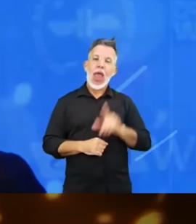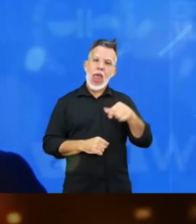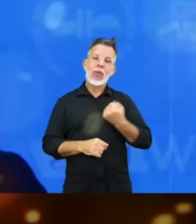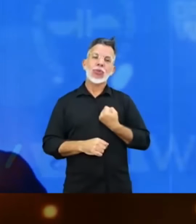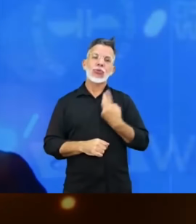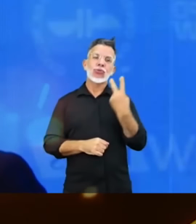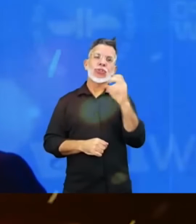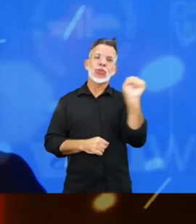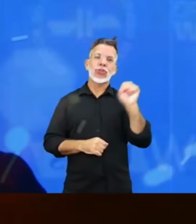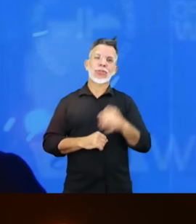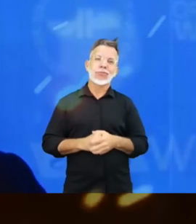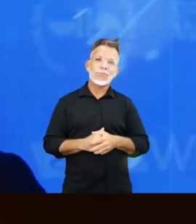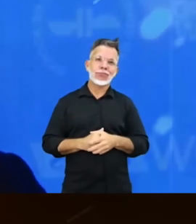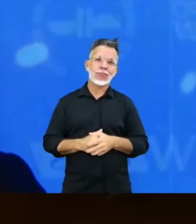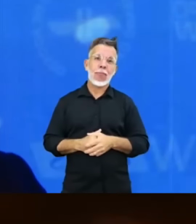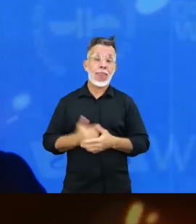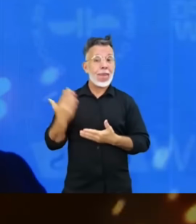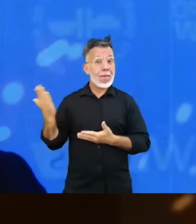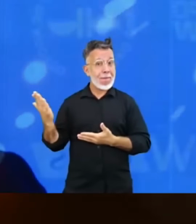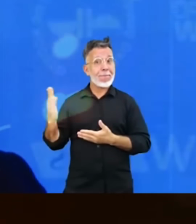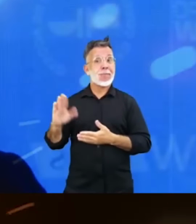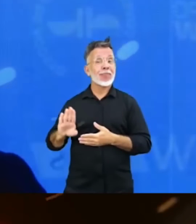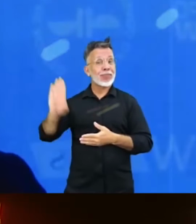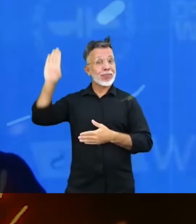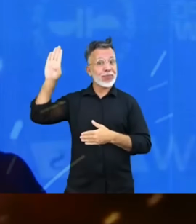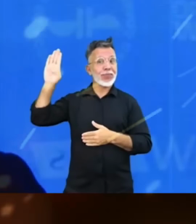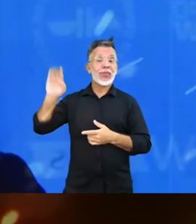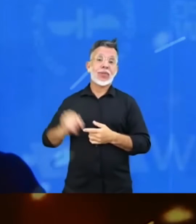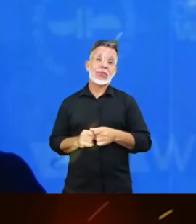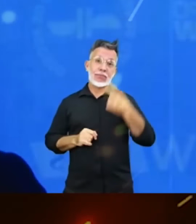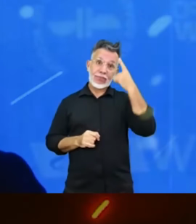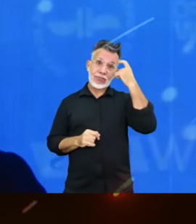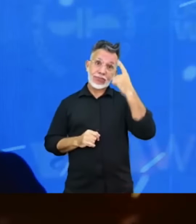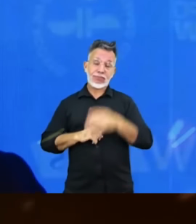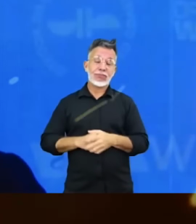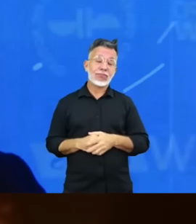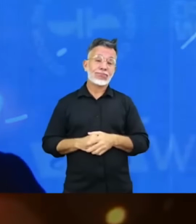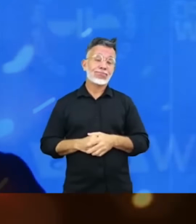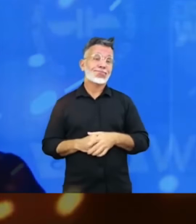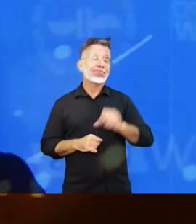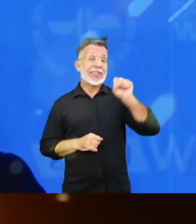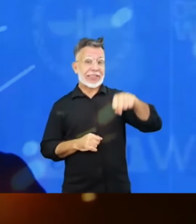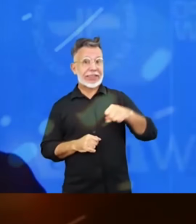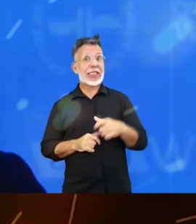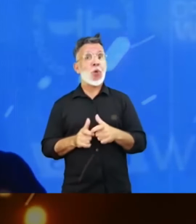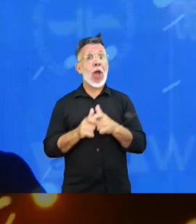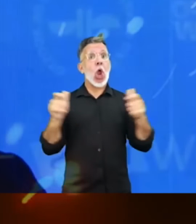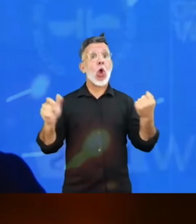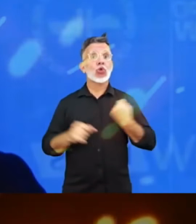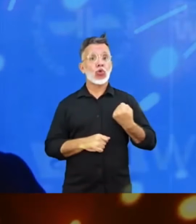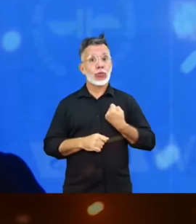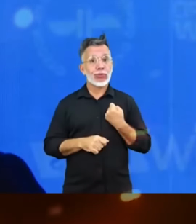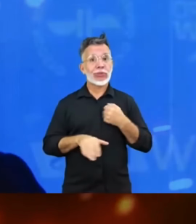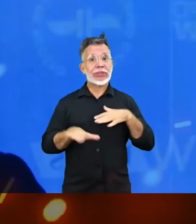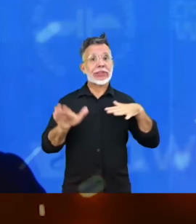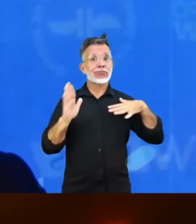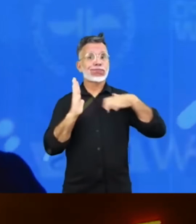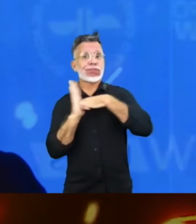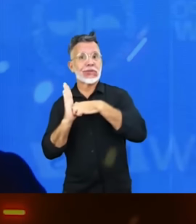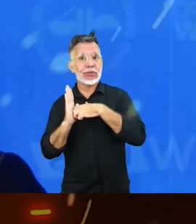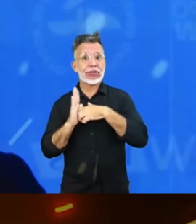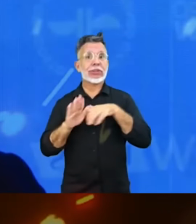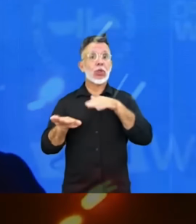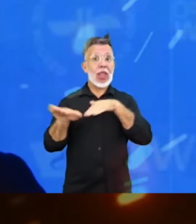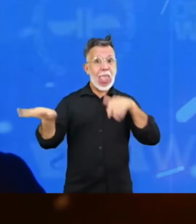candidata bom sem dúvida o maior número de acidentes de trânsito hoje envolve motociclistas e nós temos